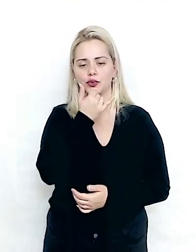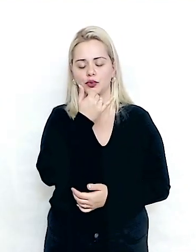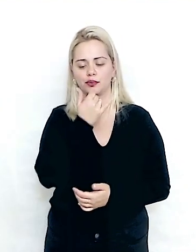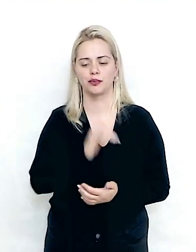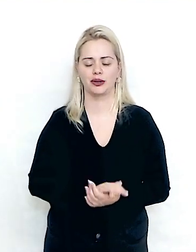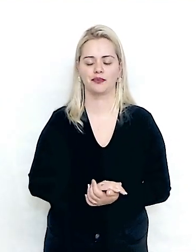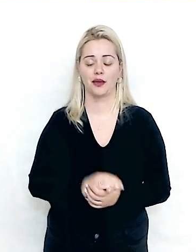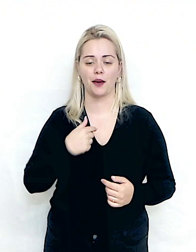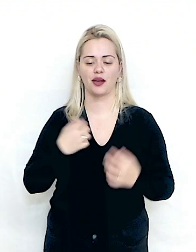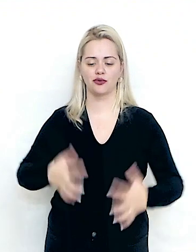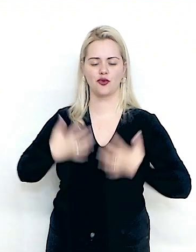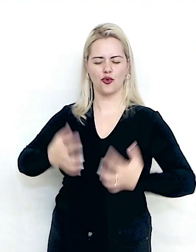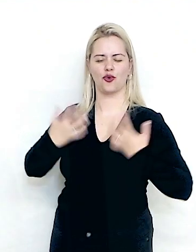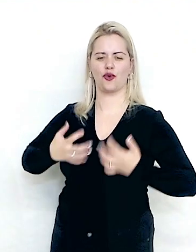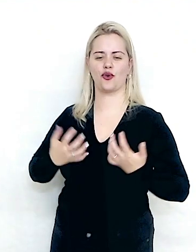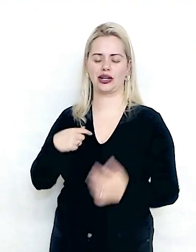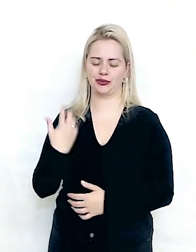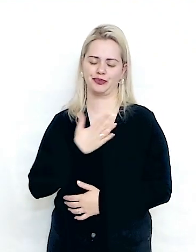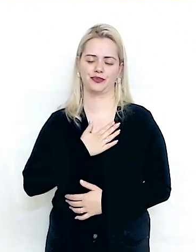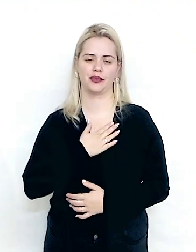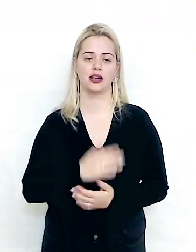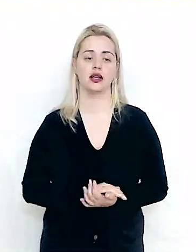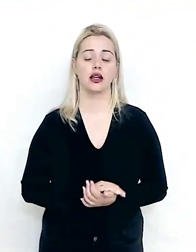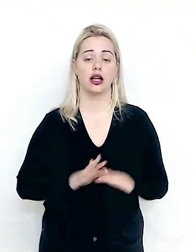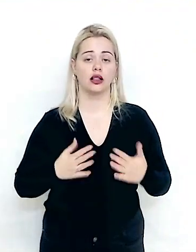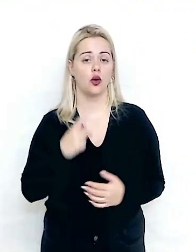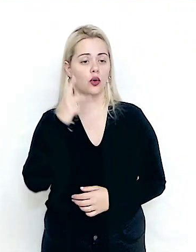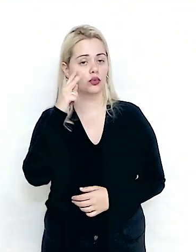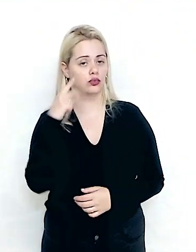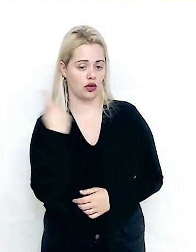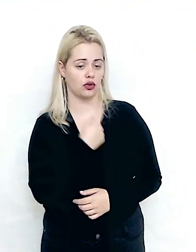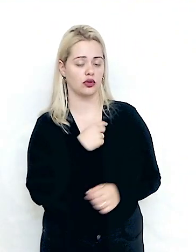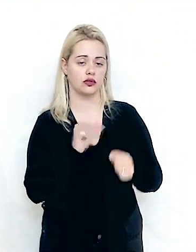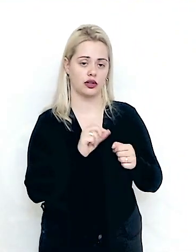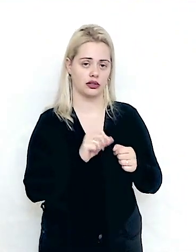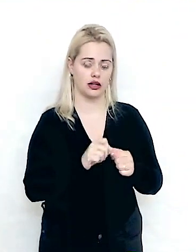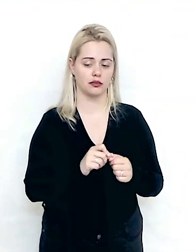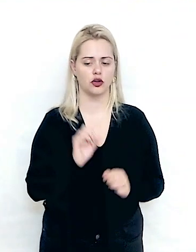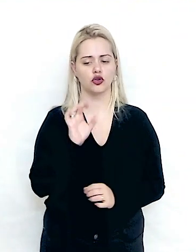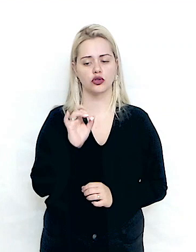apenas entusiasmo aqui da minha parte. Mas o que nós fazemos, portanto, só para terminar aqui